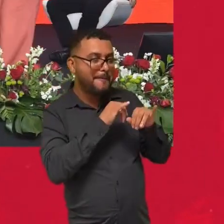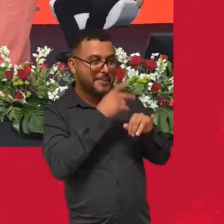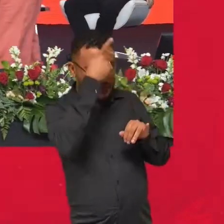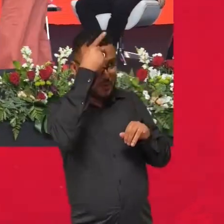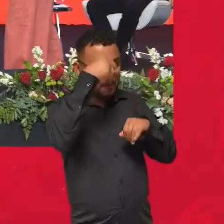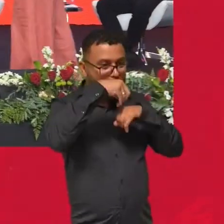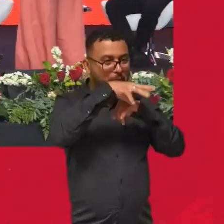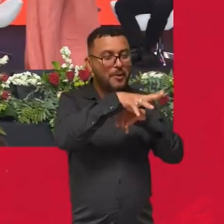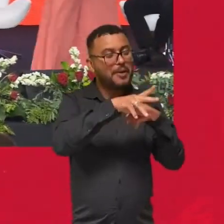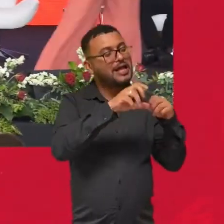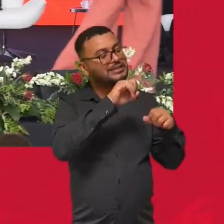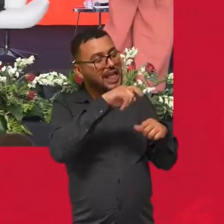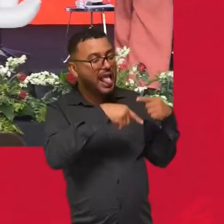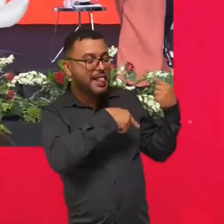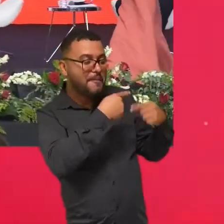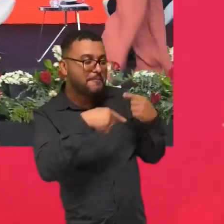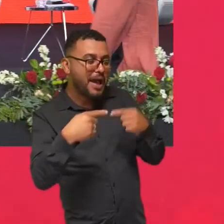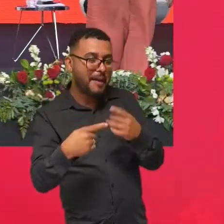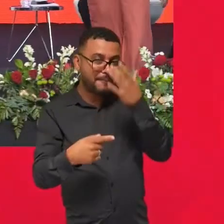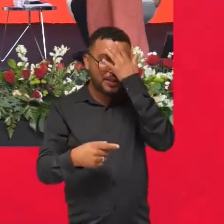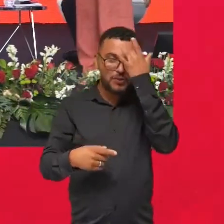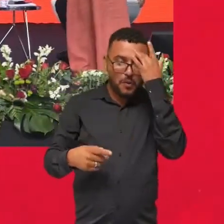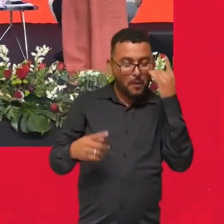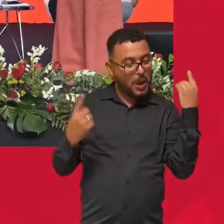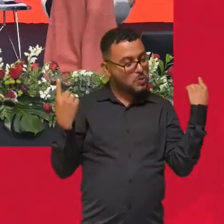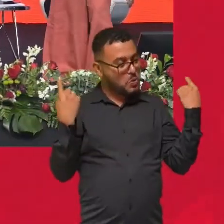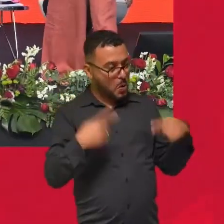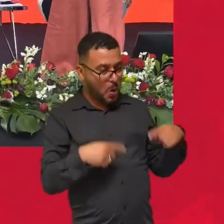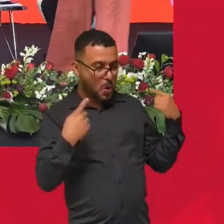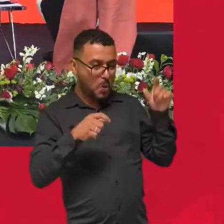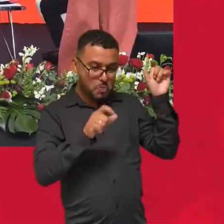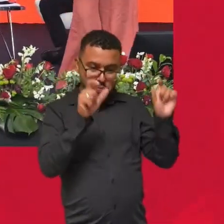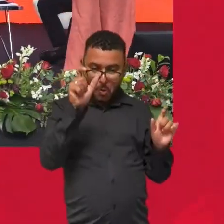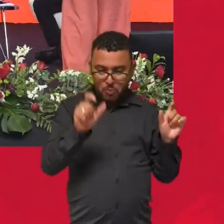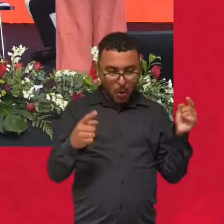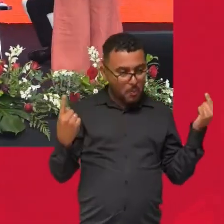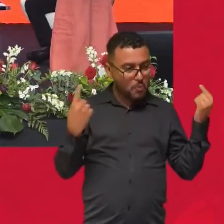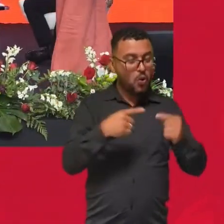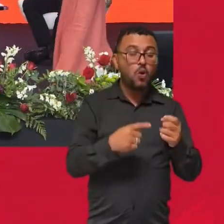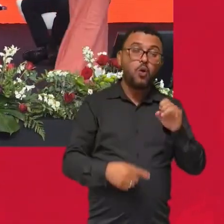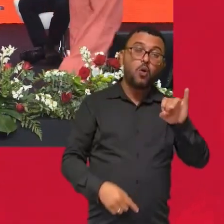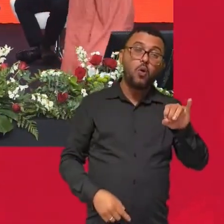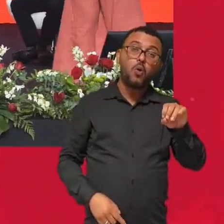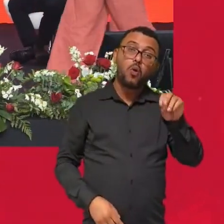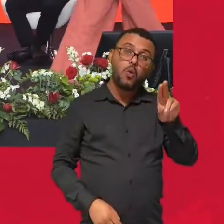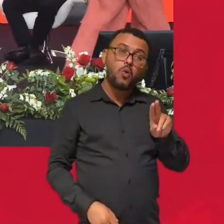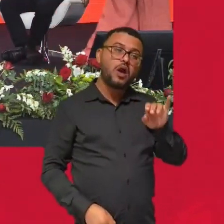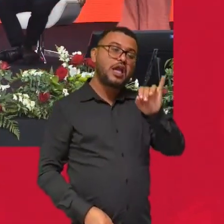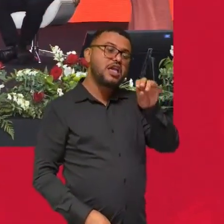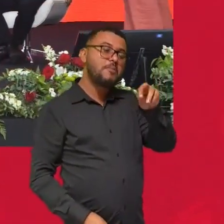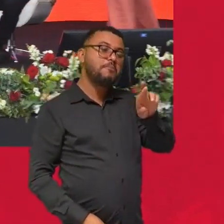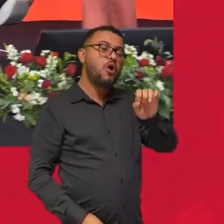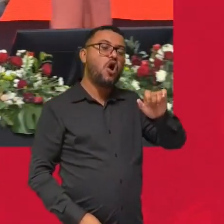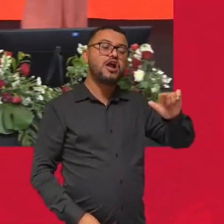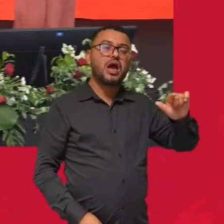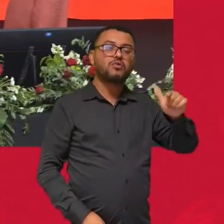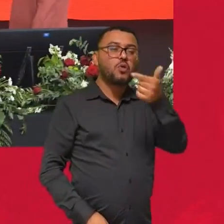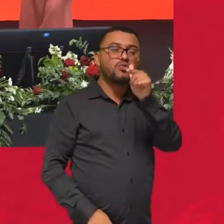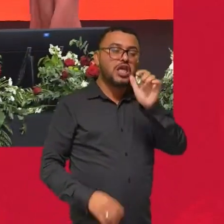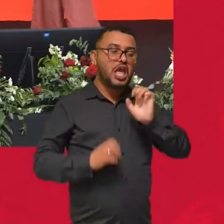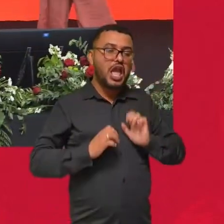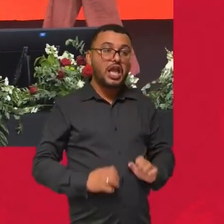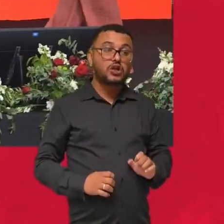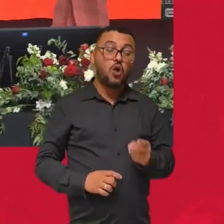alguém contra alguém. O que for imoral, na percepção de quem escreve. O que for